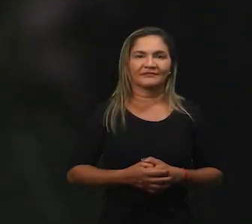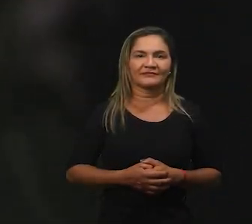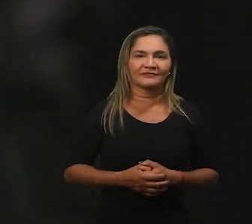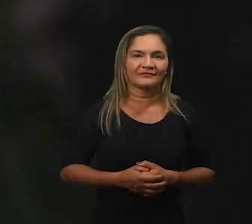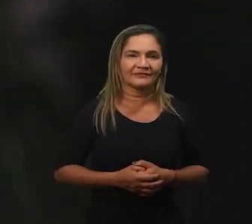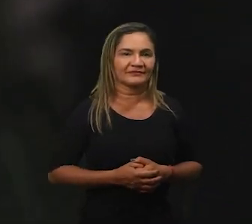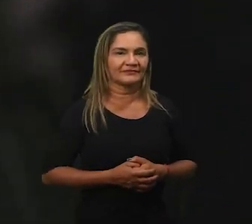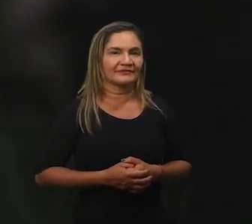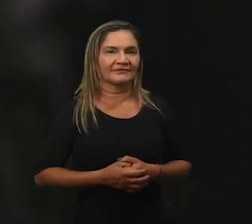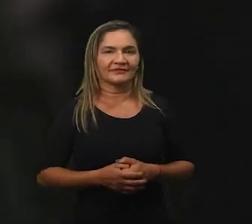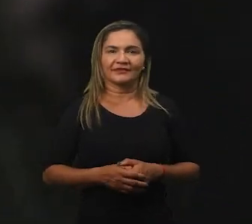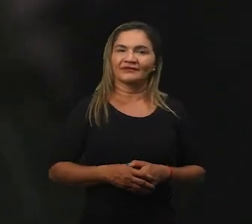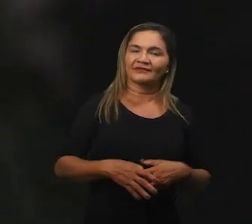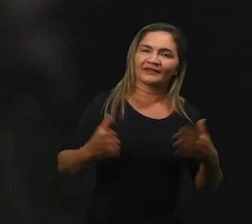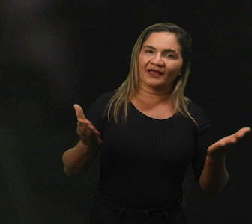Pitizinha?